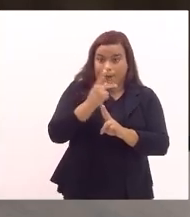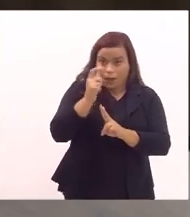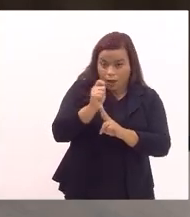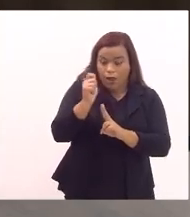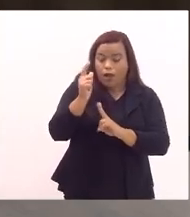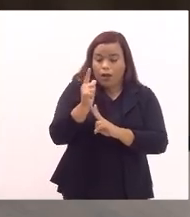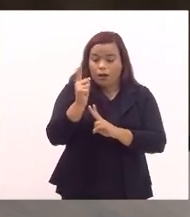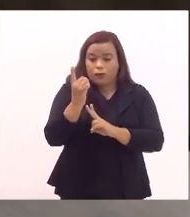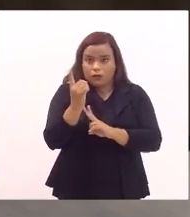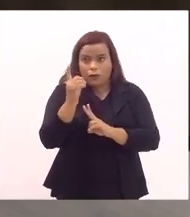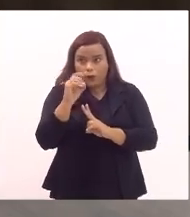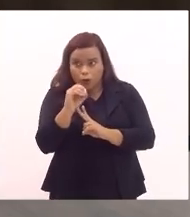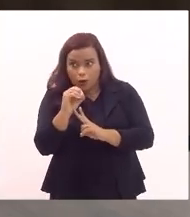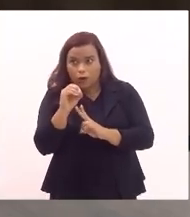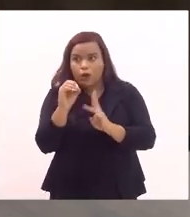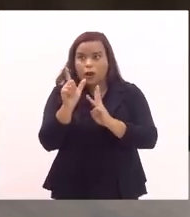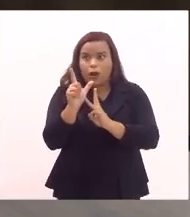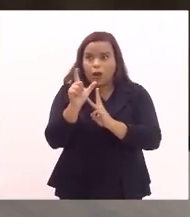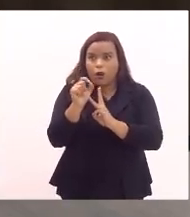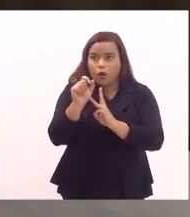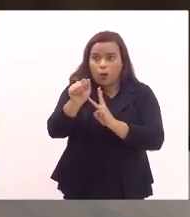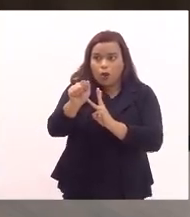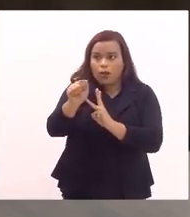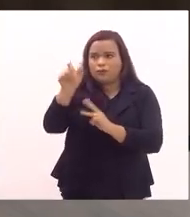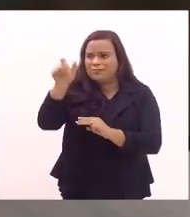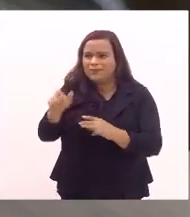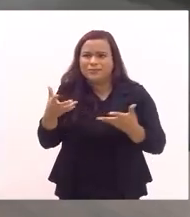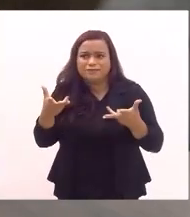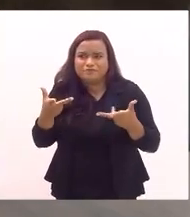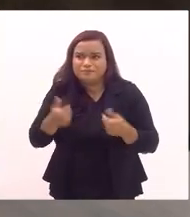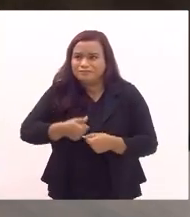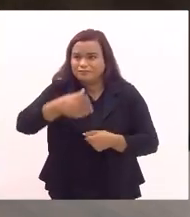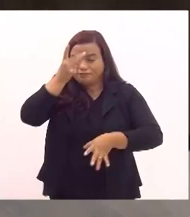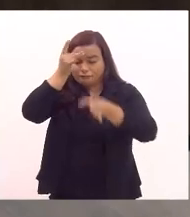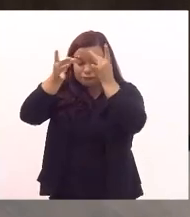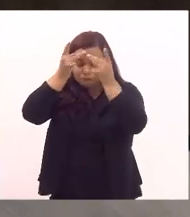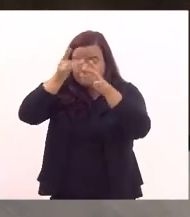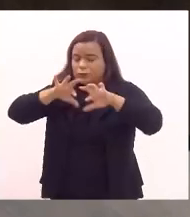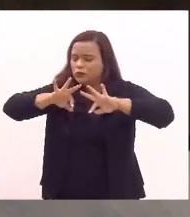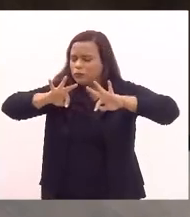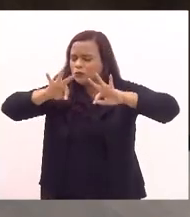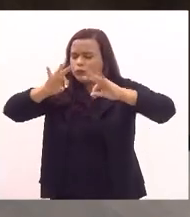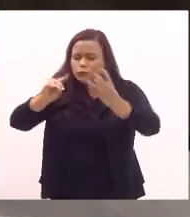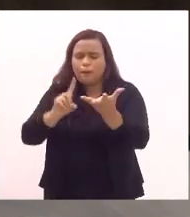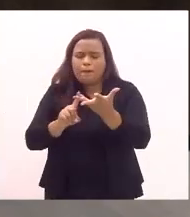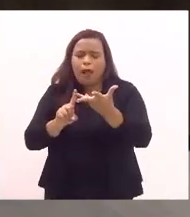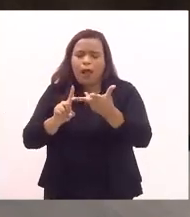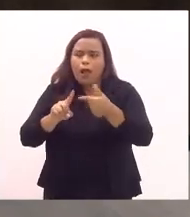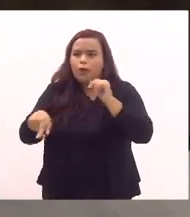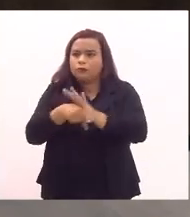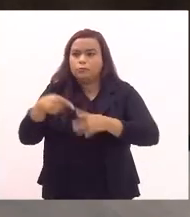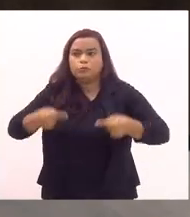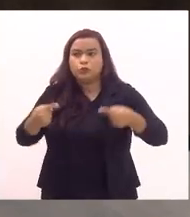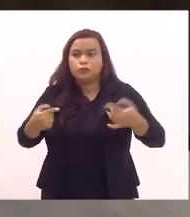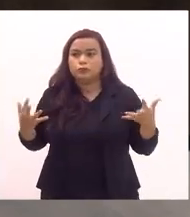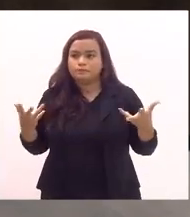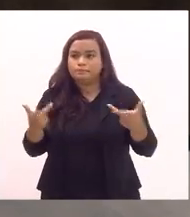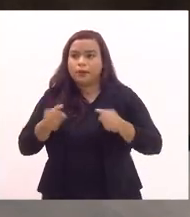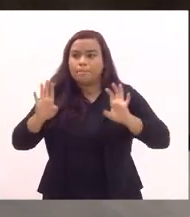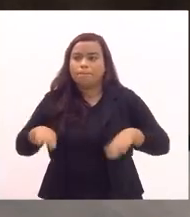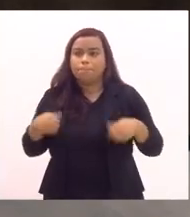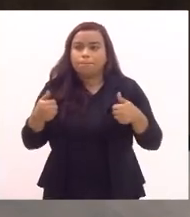então é um político com todos os predicados todas as qualificações